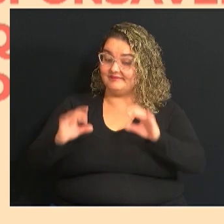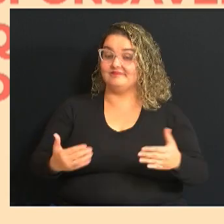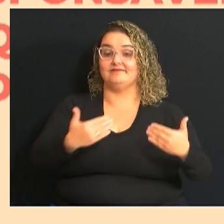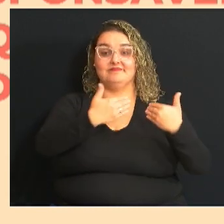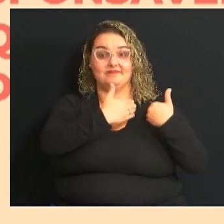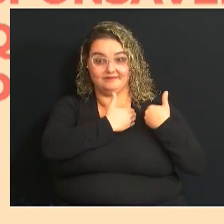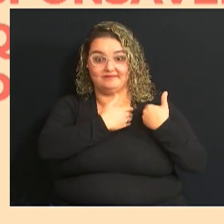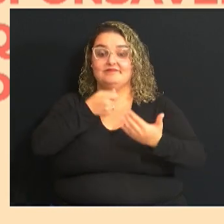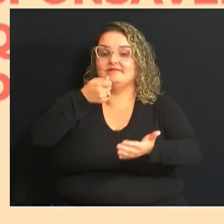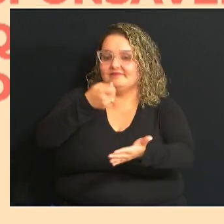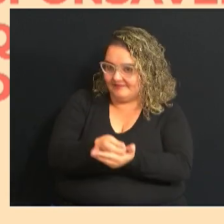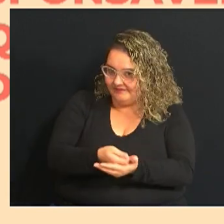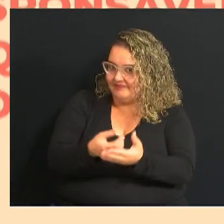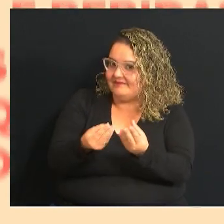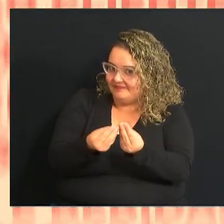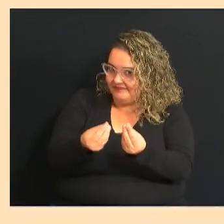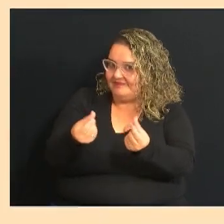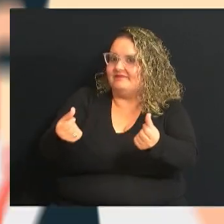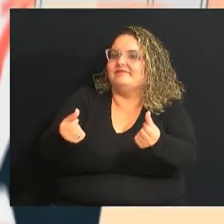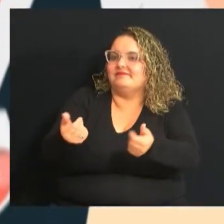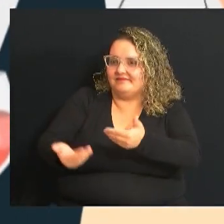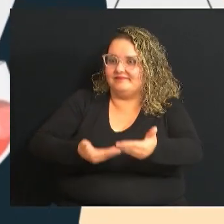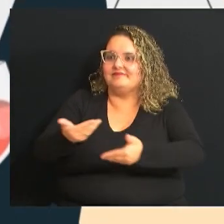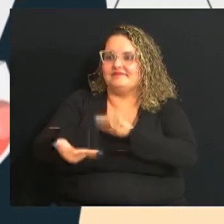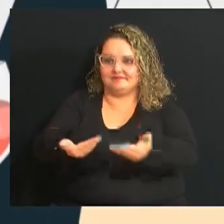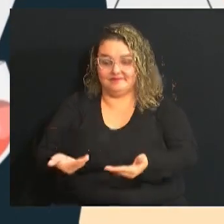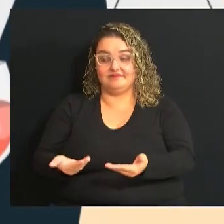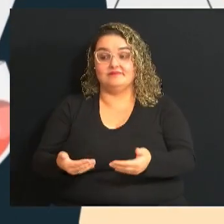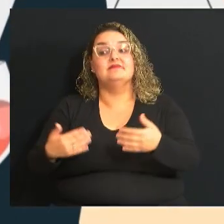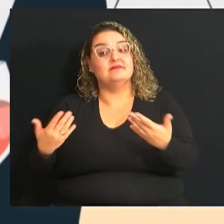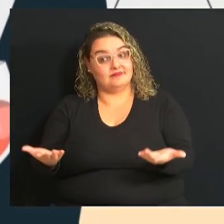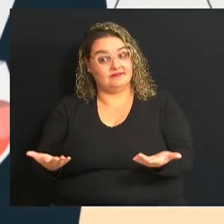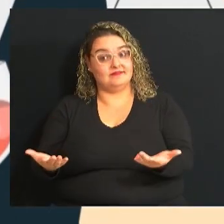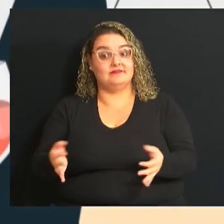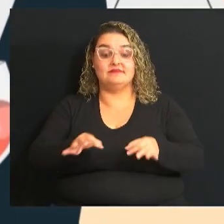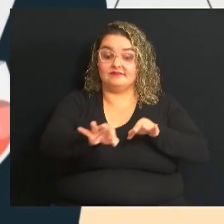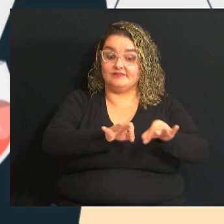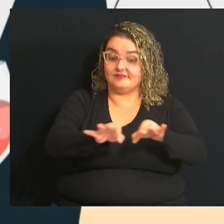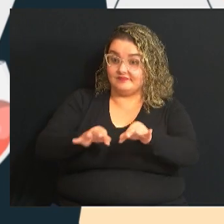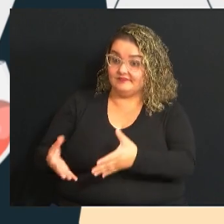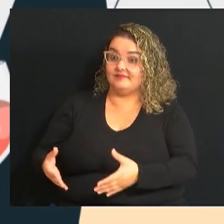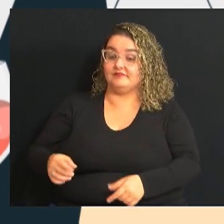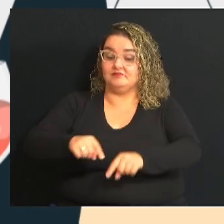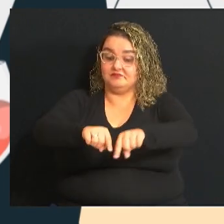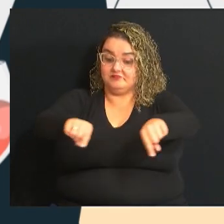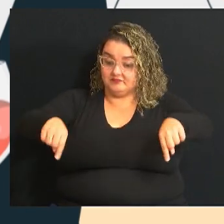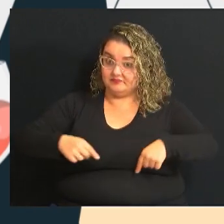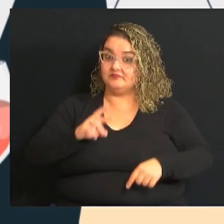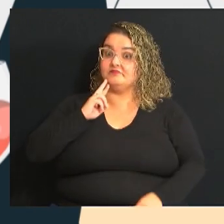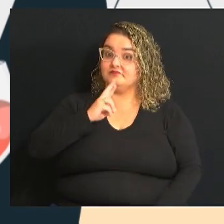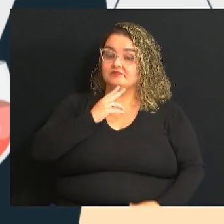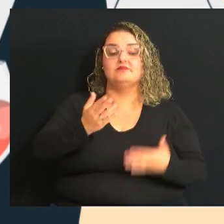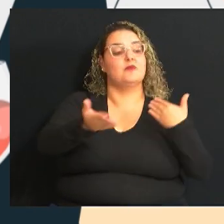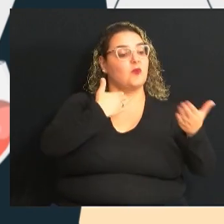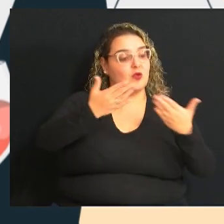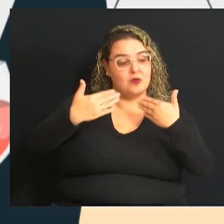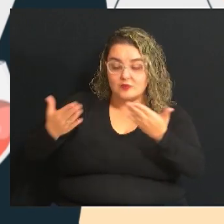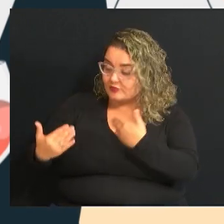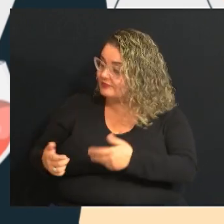é obrigado a cumprir a sua oferta. Leandro, agora ainda continuando falando, né, de pagamento, a pessoa optou